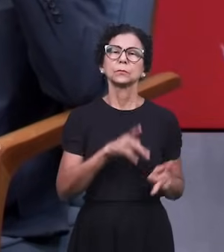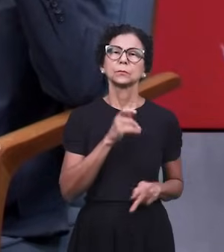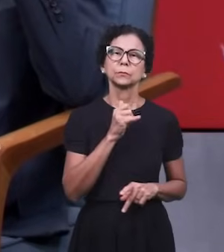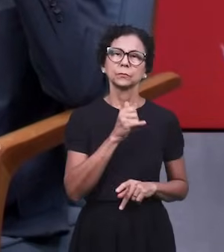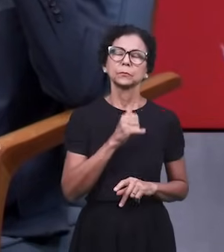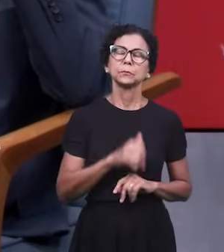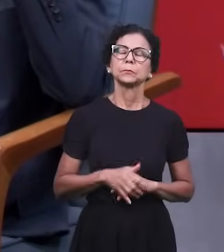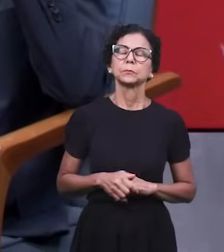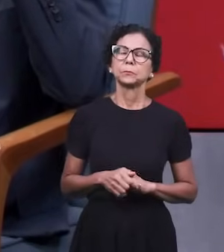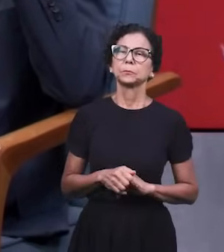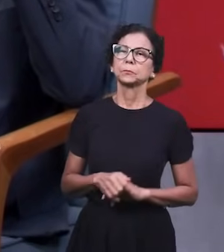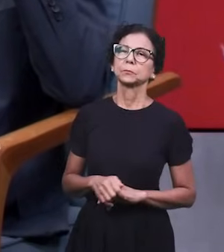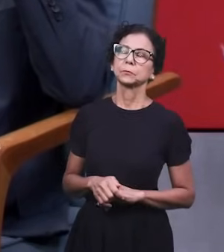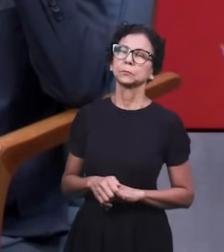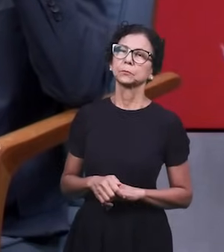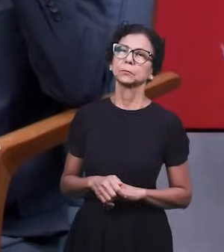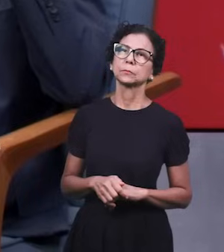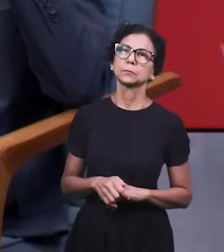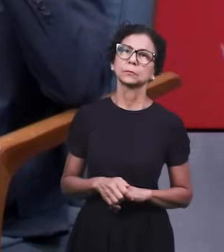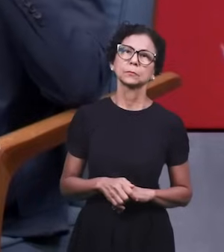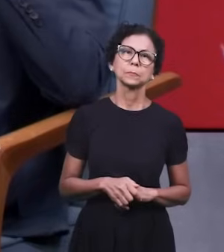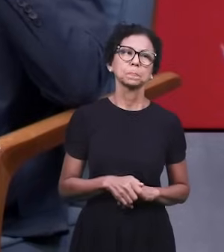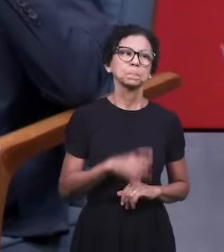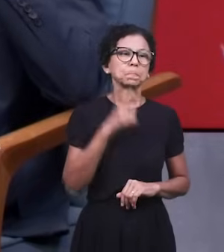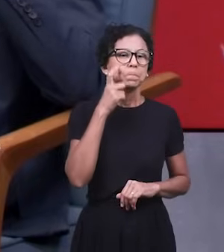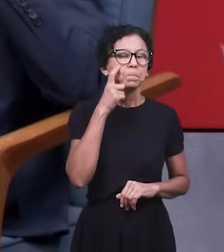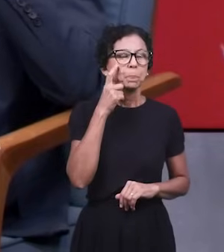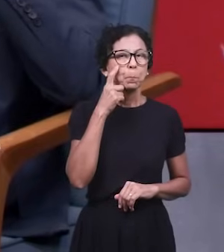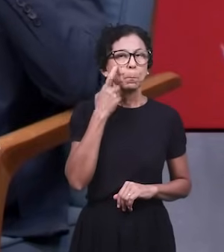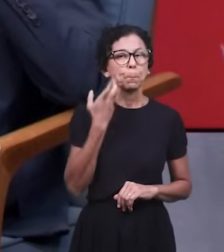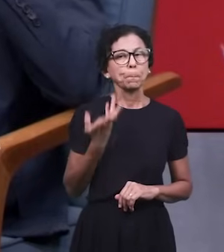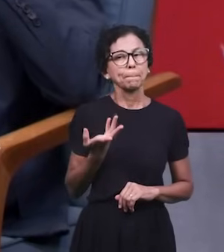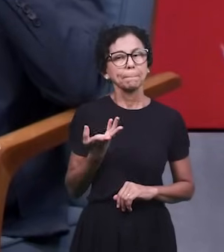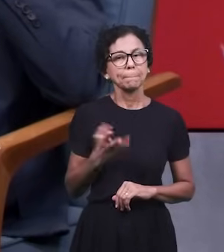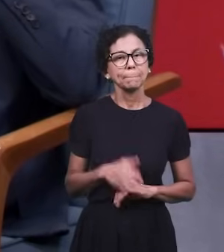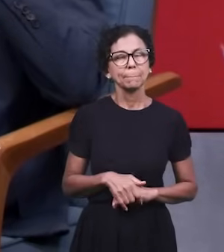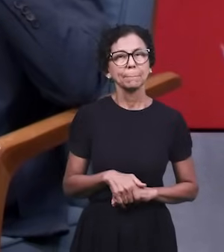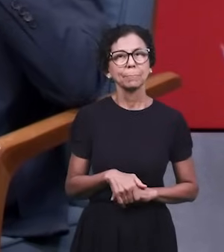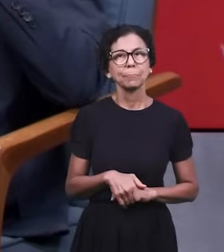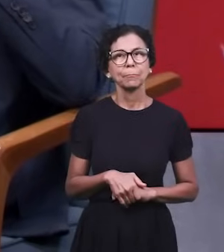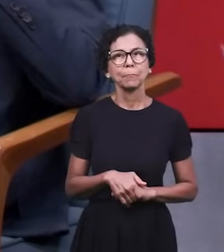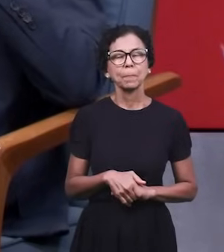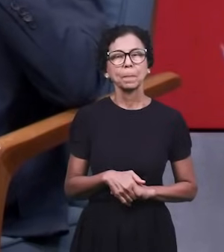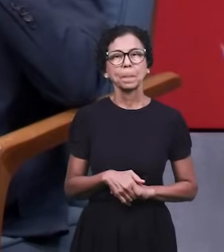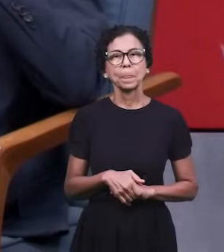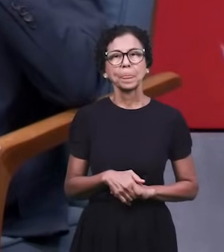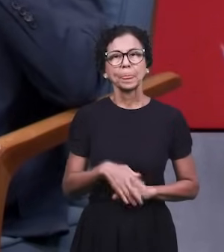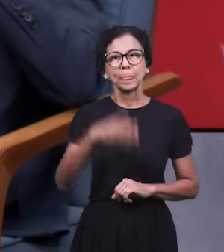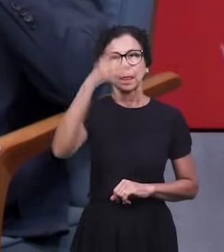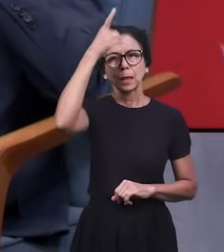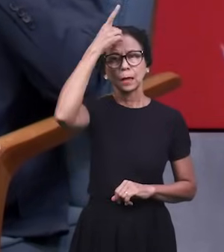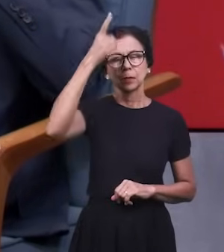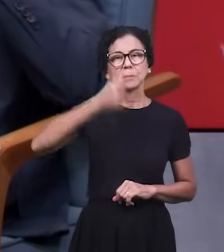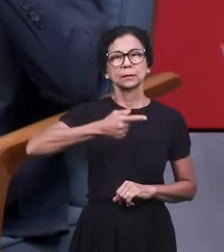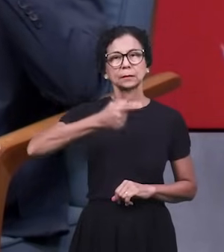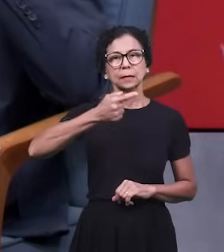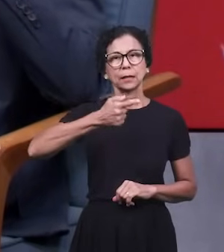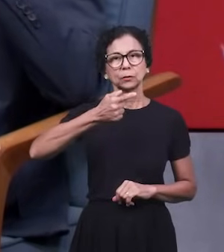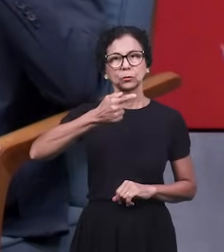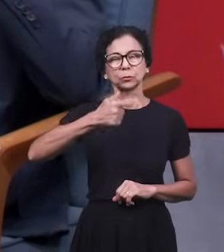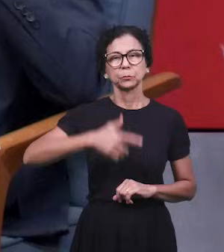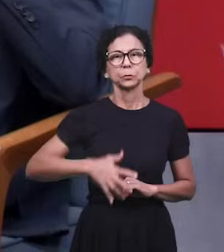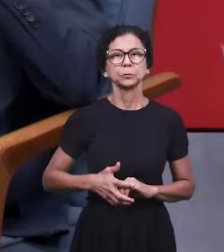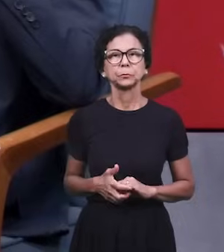Bom, então agora nós vamos ver o sétimo dom. O